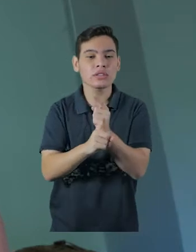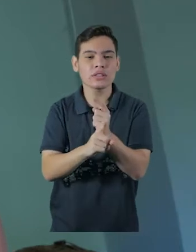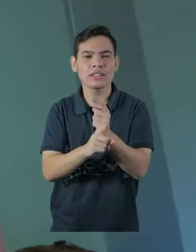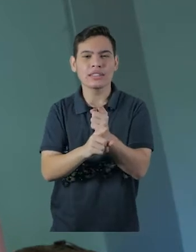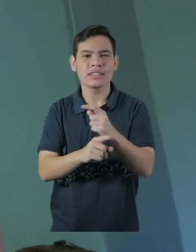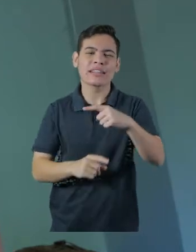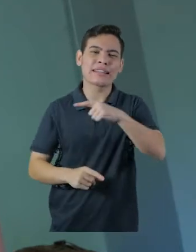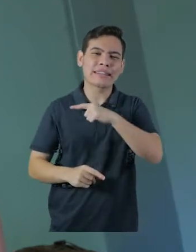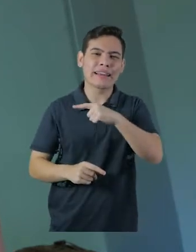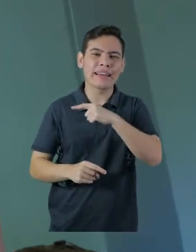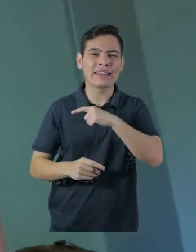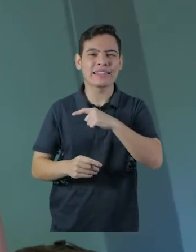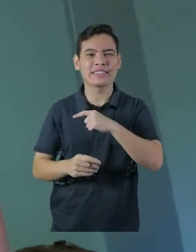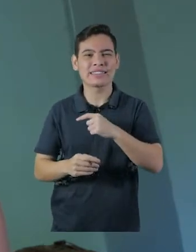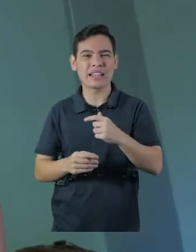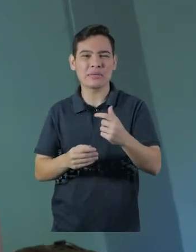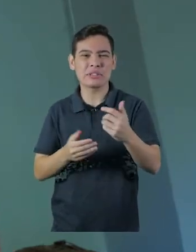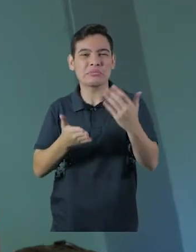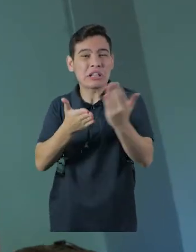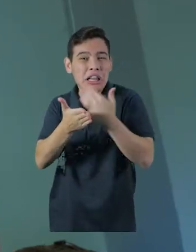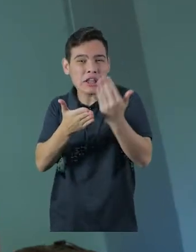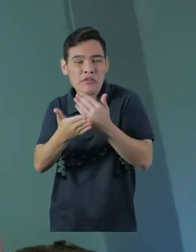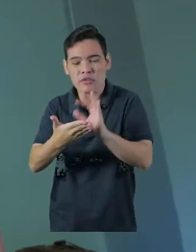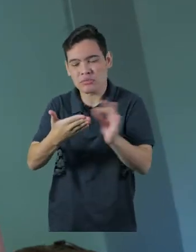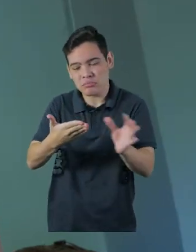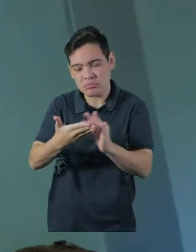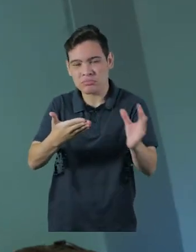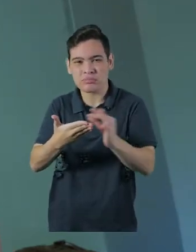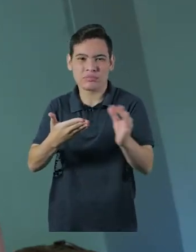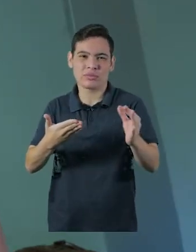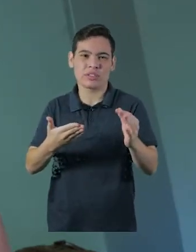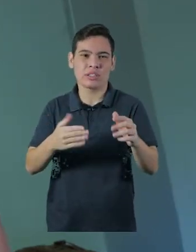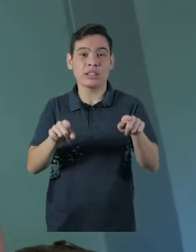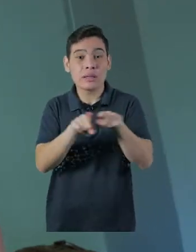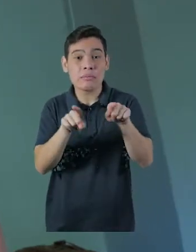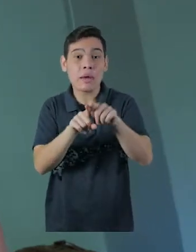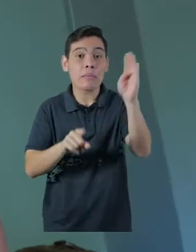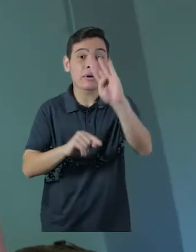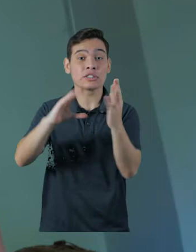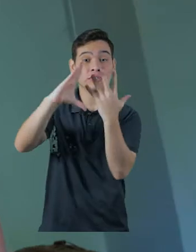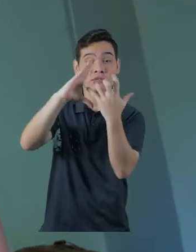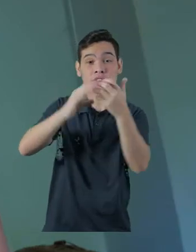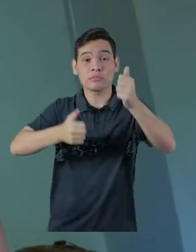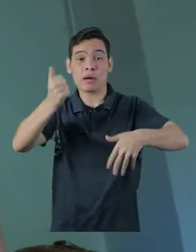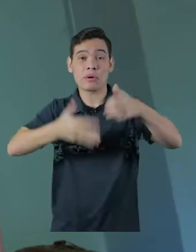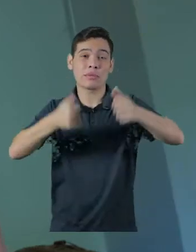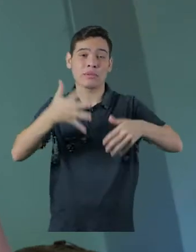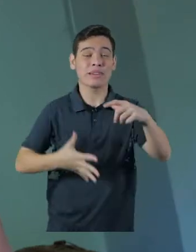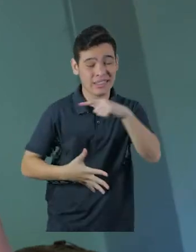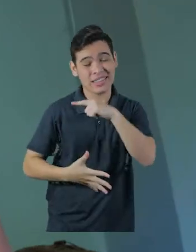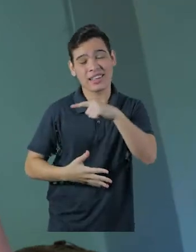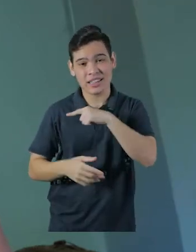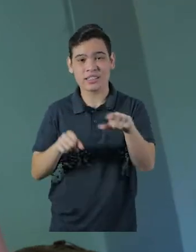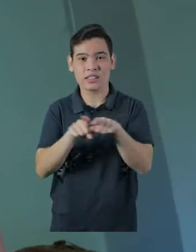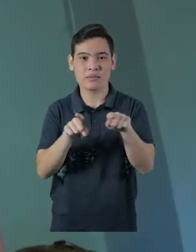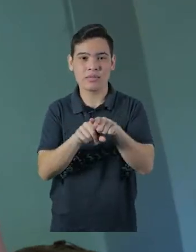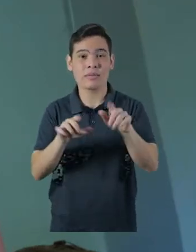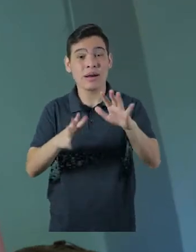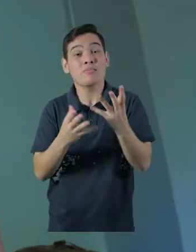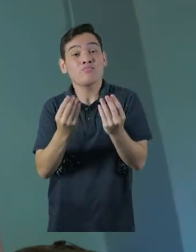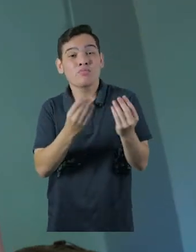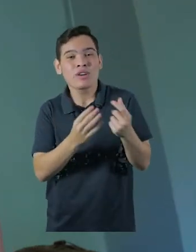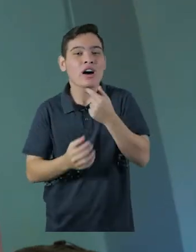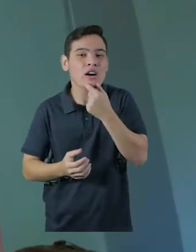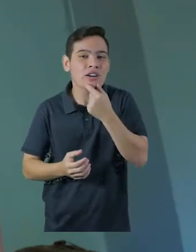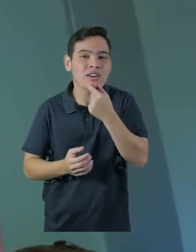que vão estar em textos, vídeos. Eu fiz vídeos sobre isso, outras pessoas no Brasil fizeram, tem bastante coisa em inglês.